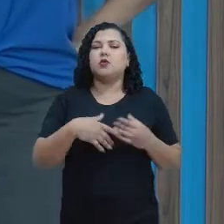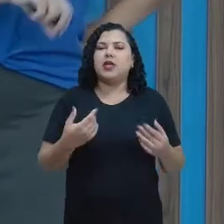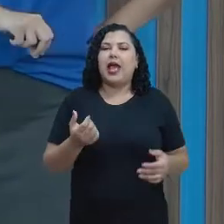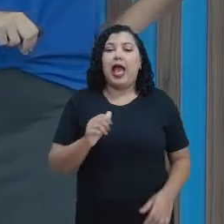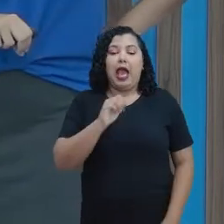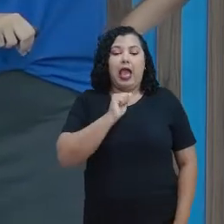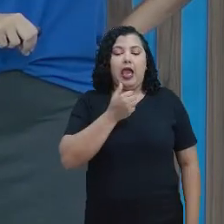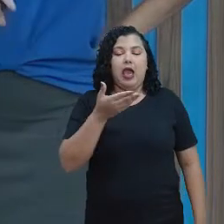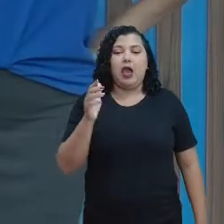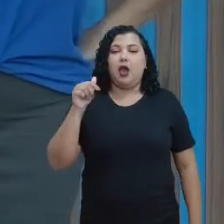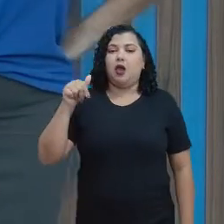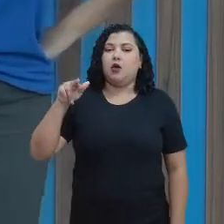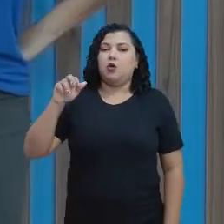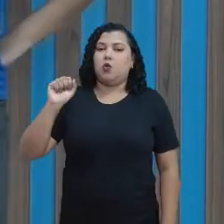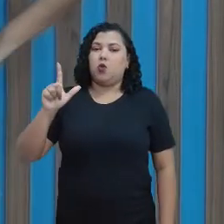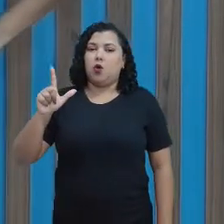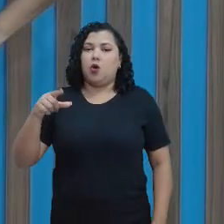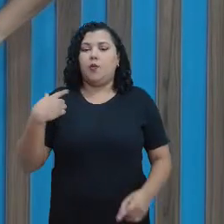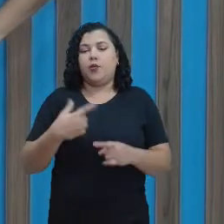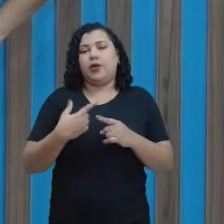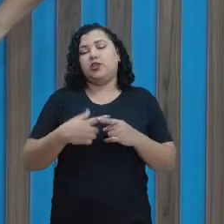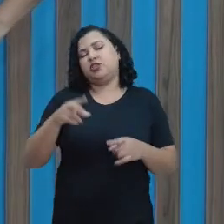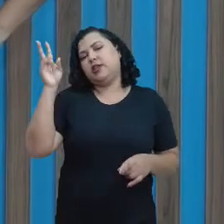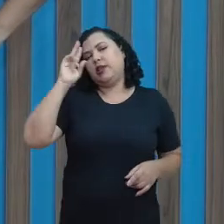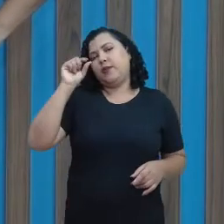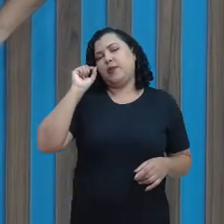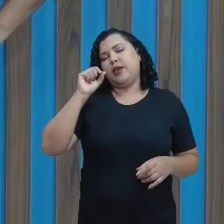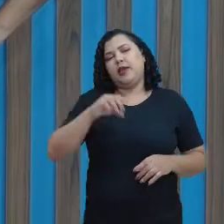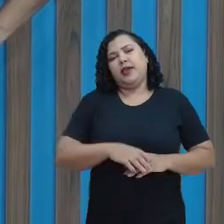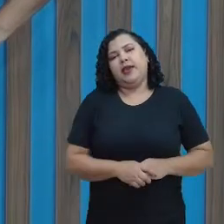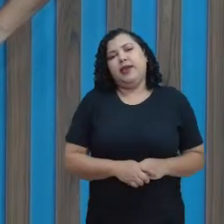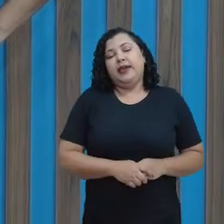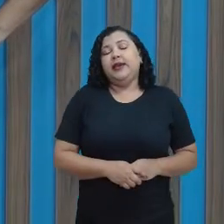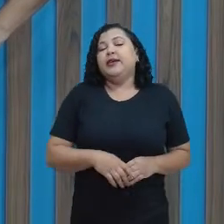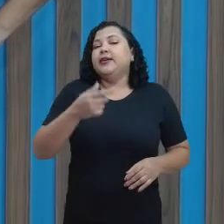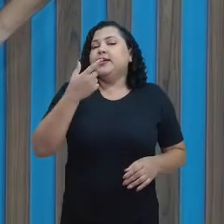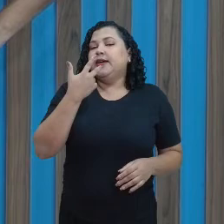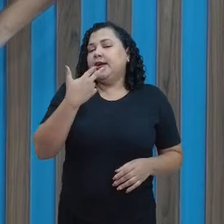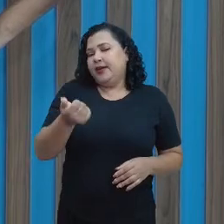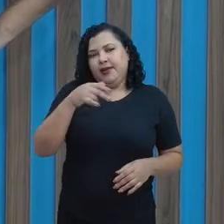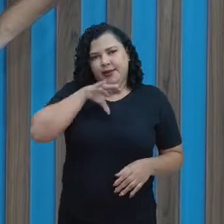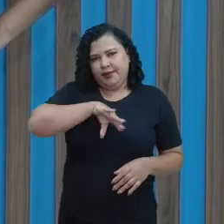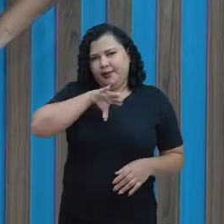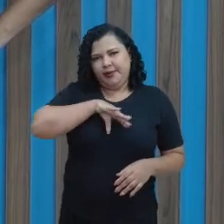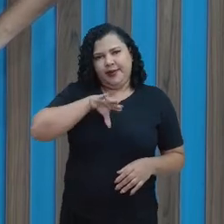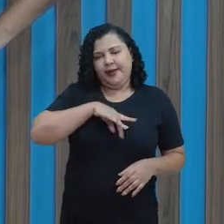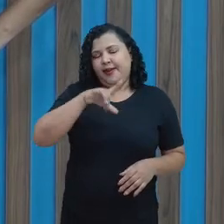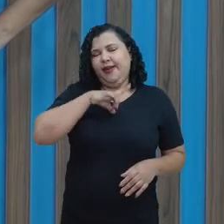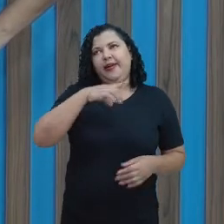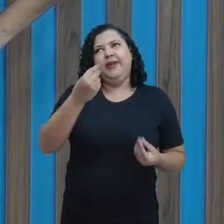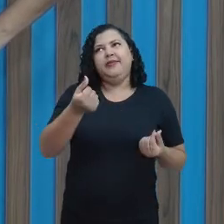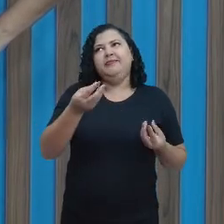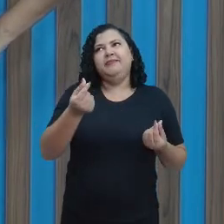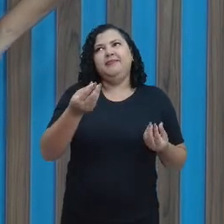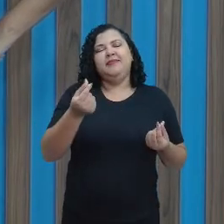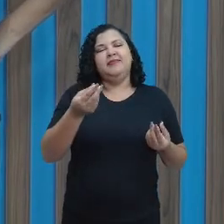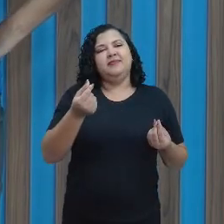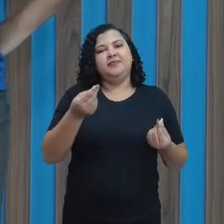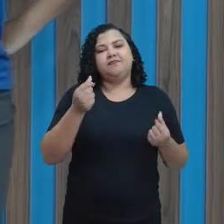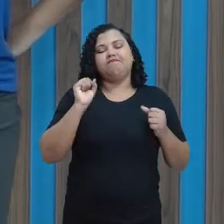a qual. Porque a gente tem que lembrar o quê? Que a língua portuguesa, ela tem